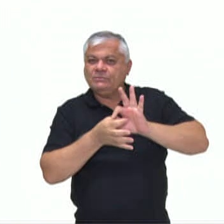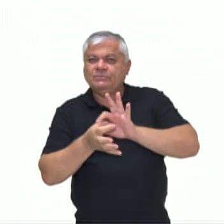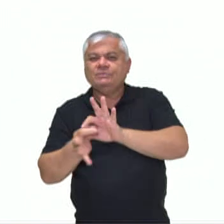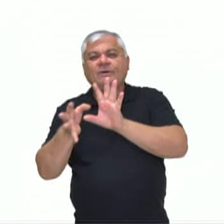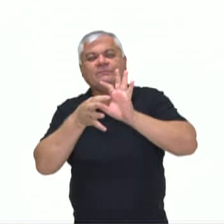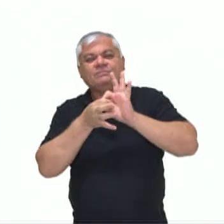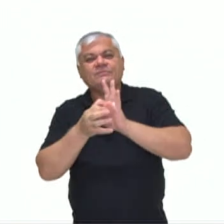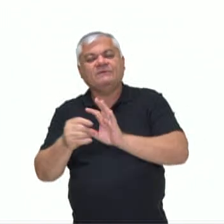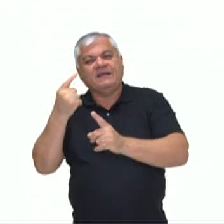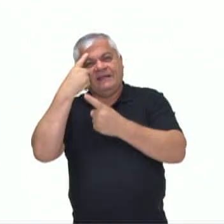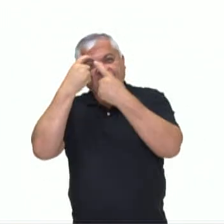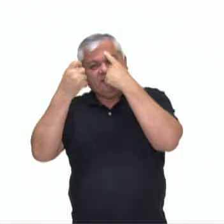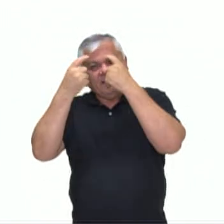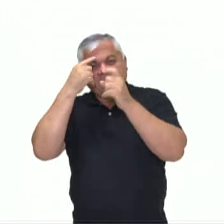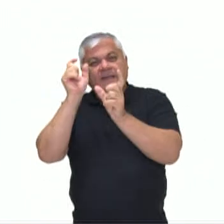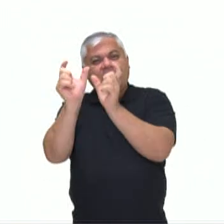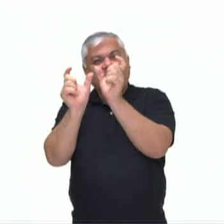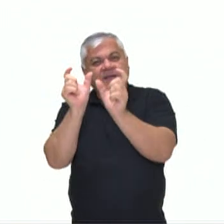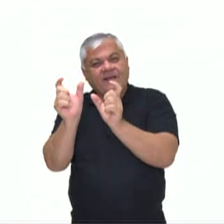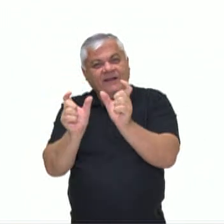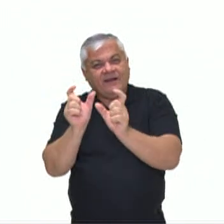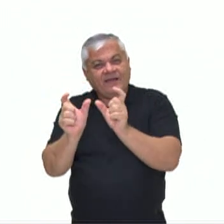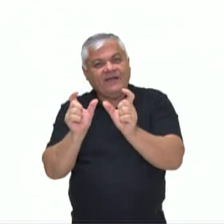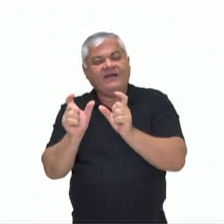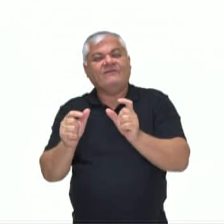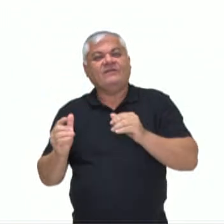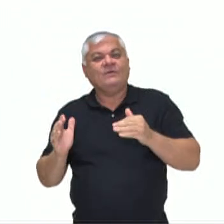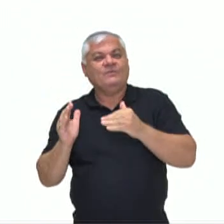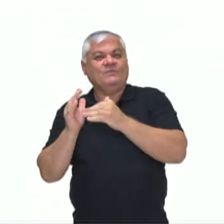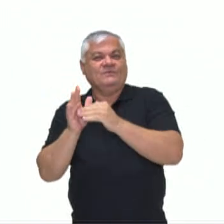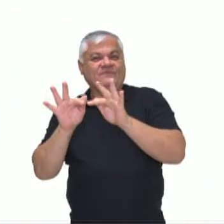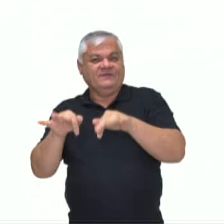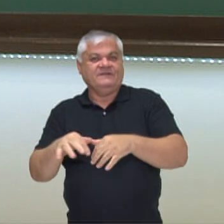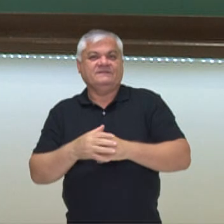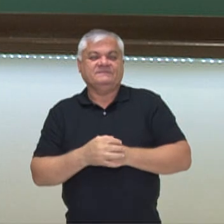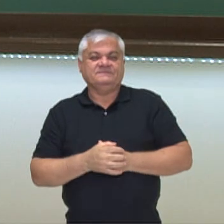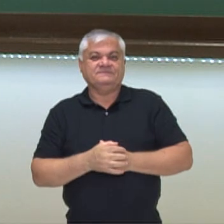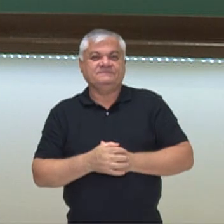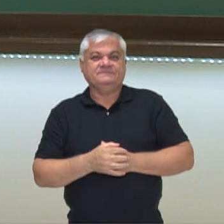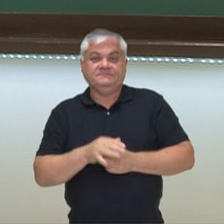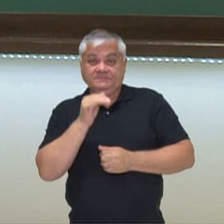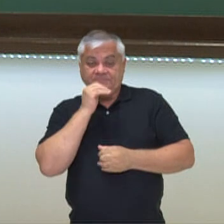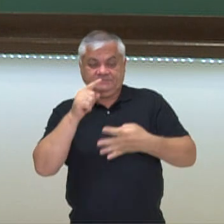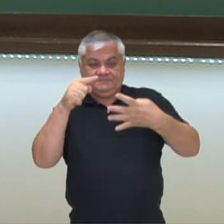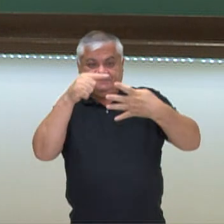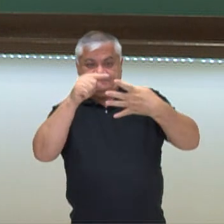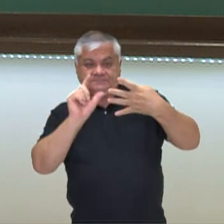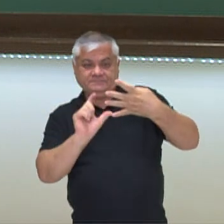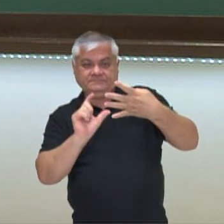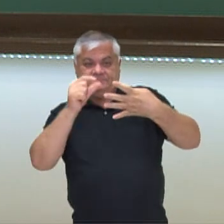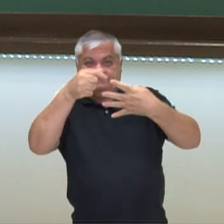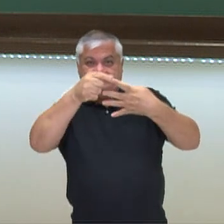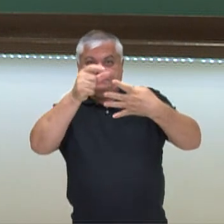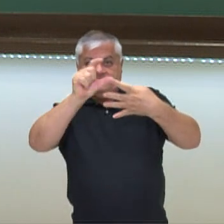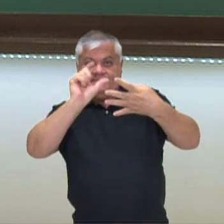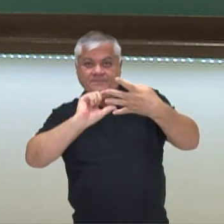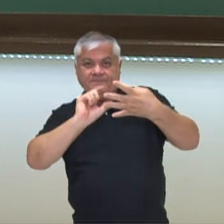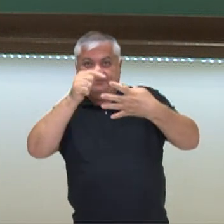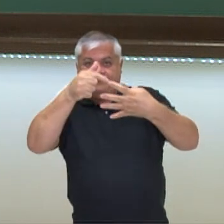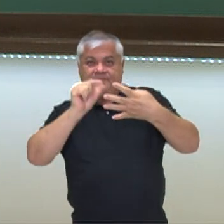uma ideia ou palavra iniciado no final do verso superior. Então, toda vez que a gente falar de um